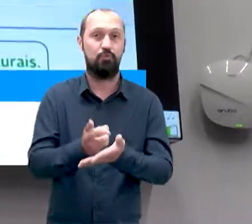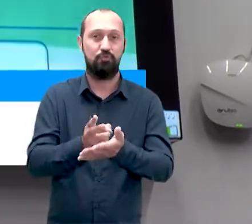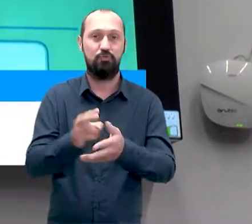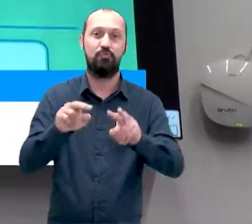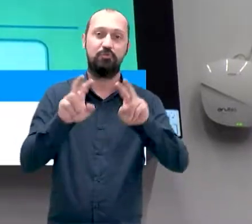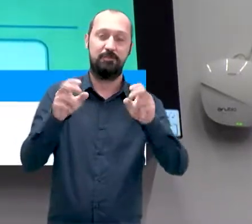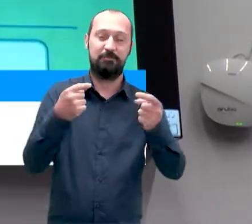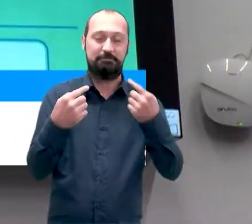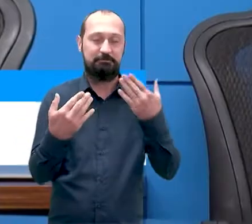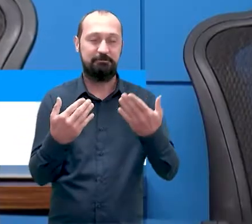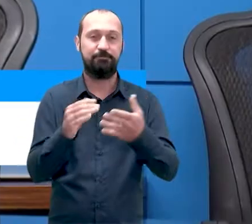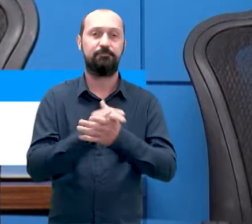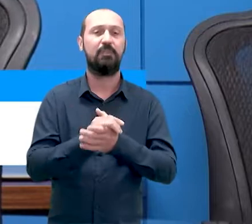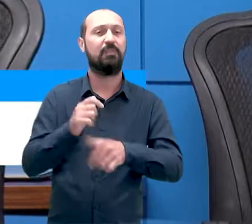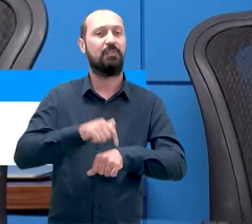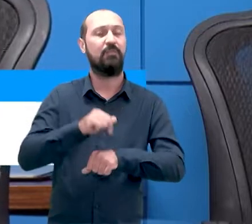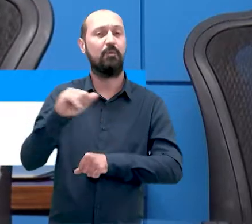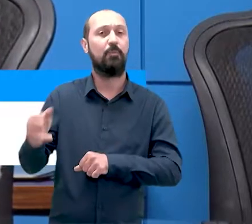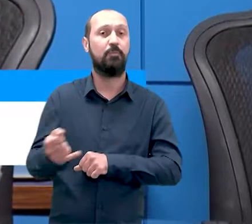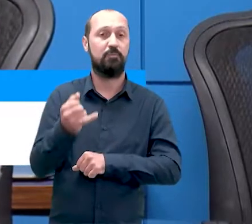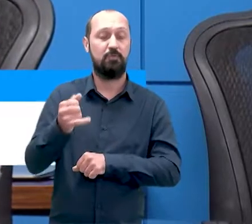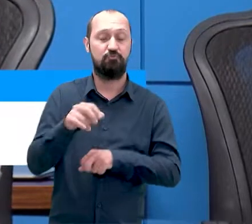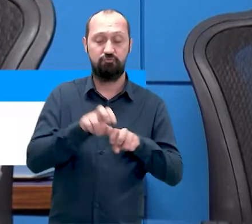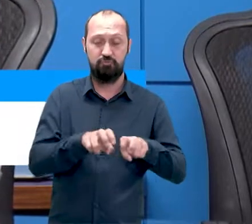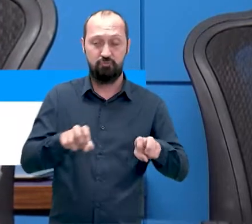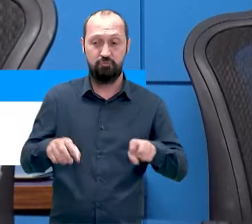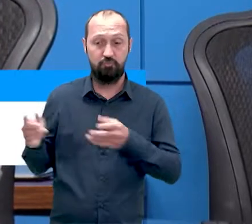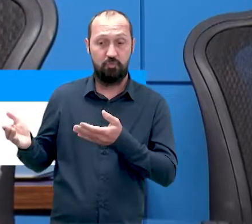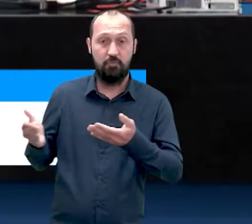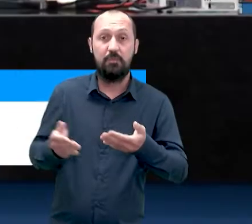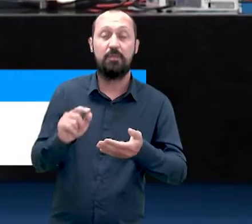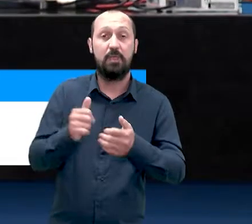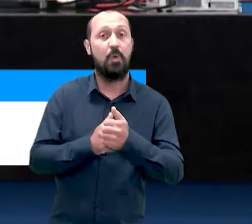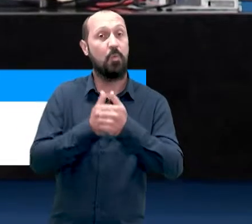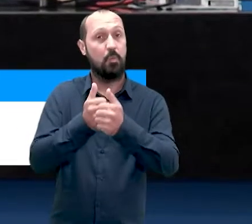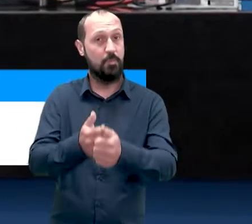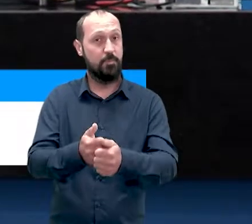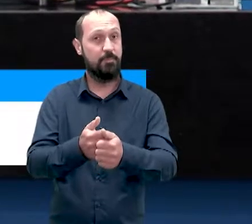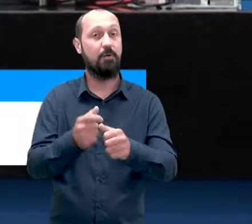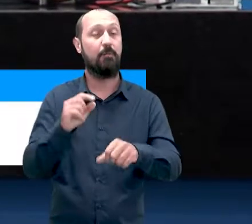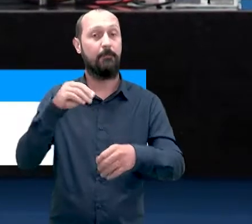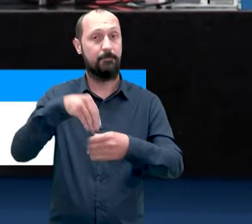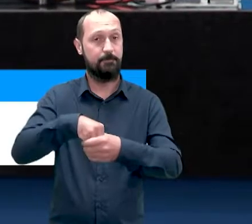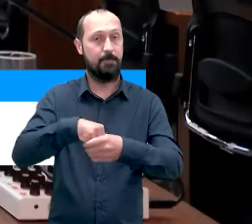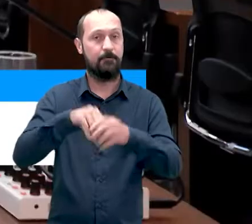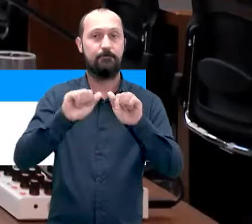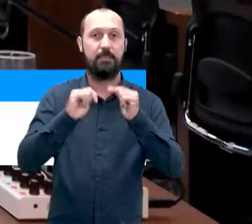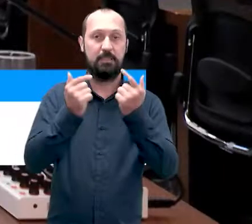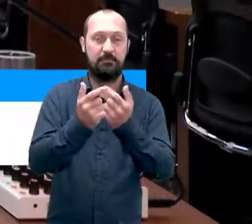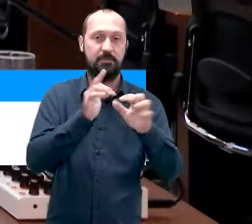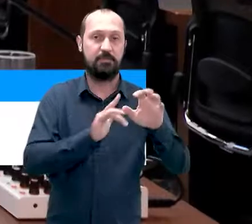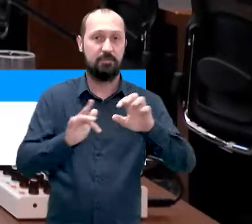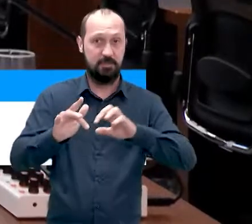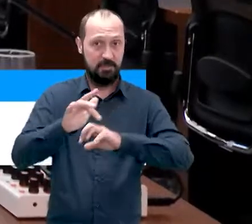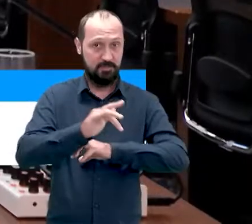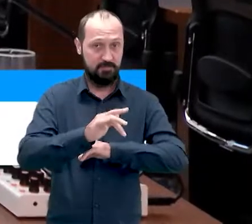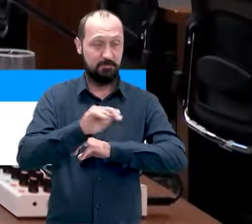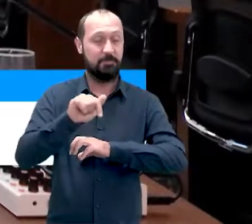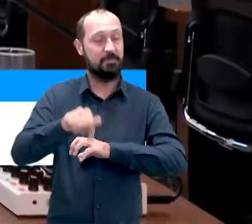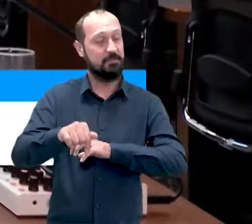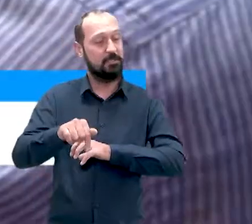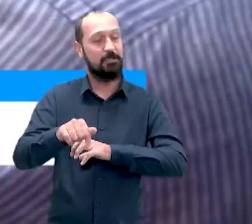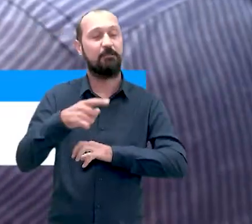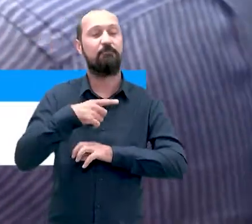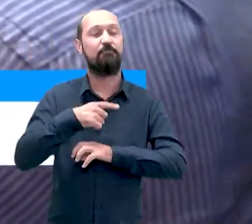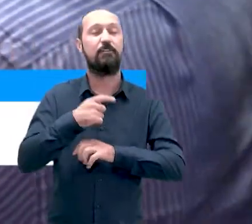Assembleia Legislativa. Além da oportunidade de ouvir as falas dos convidados, quem acompanhou a transmissão pela TV, rádio e